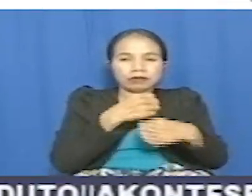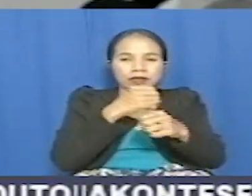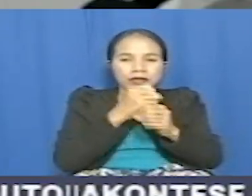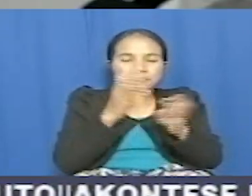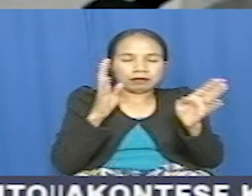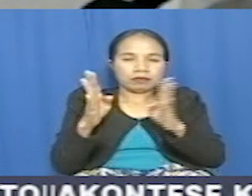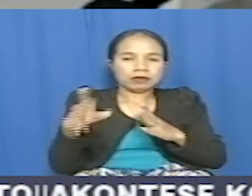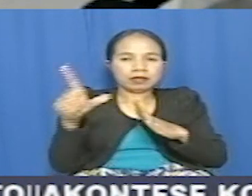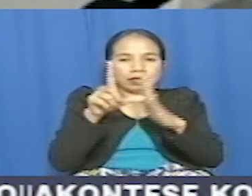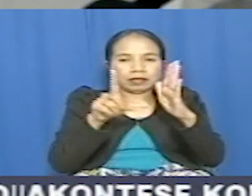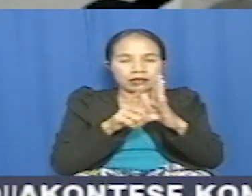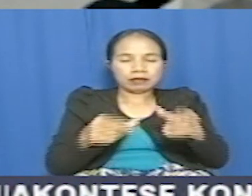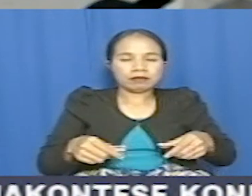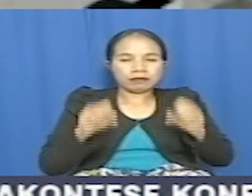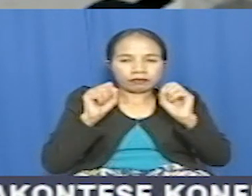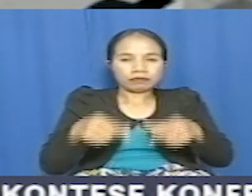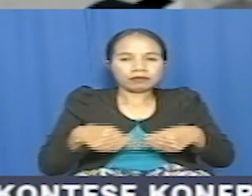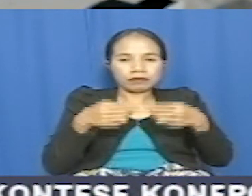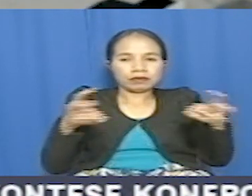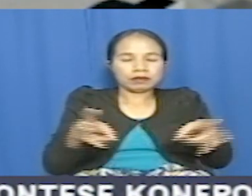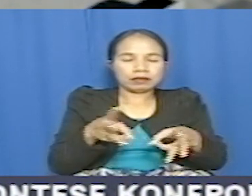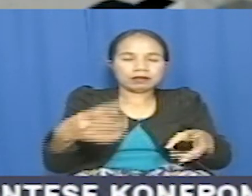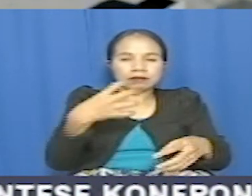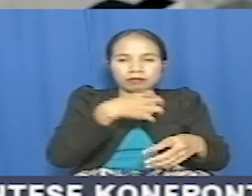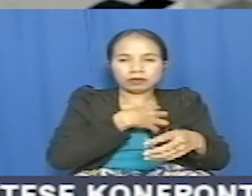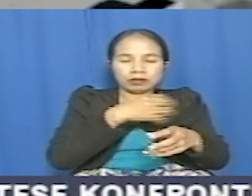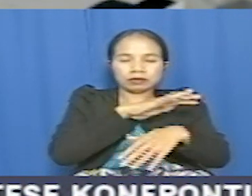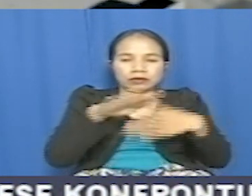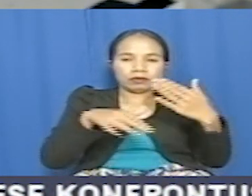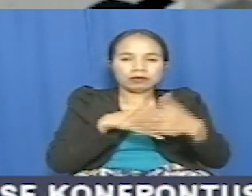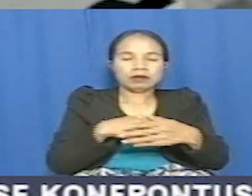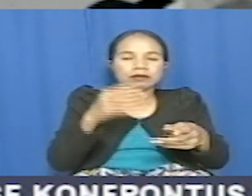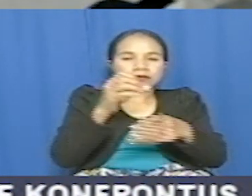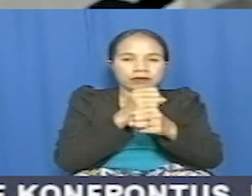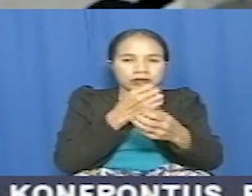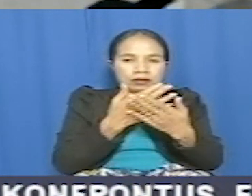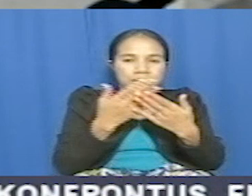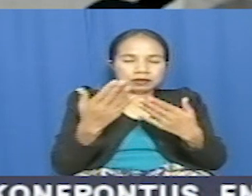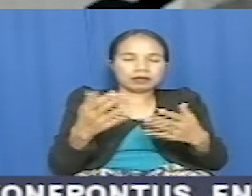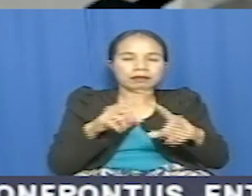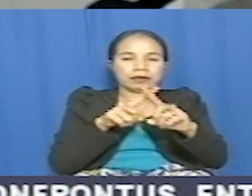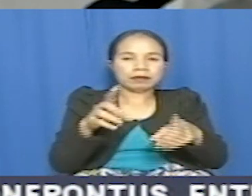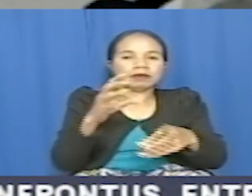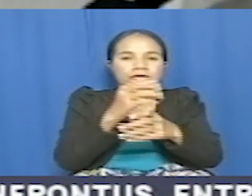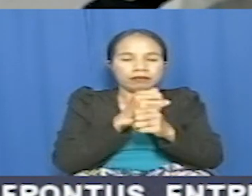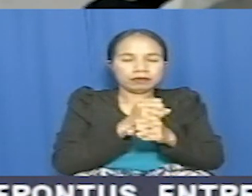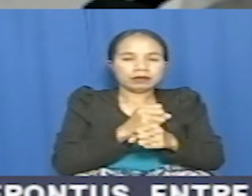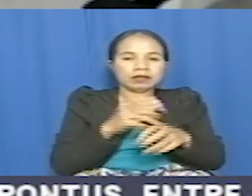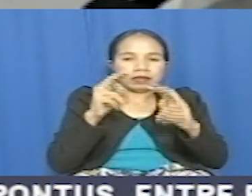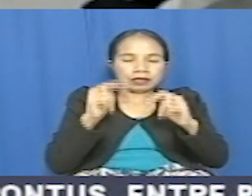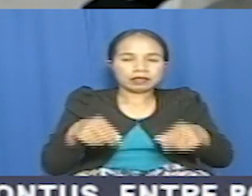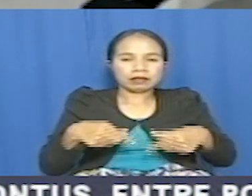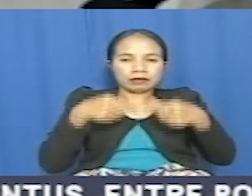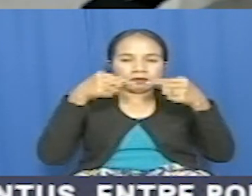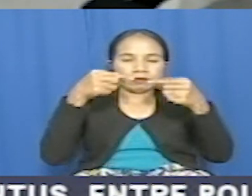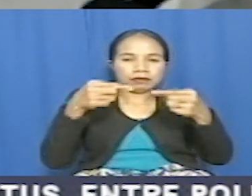processo. Lei fodalam para polícia roto belihalo apreensão. Mas depois de prende, tem que entrega ou